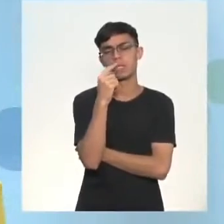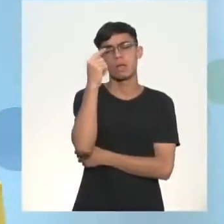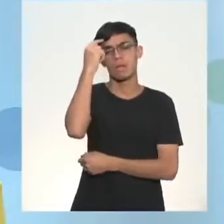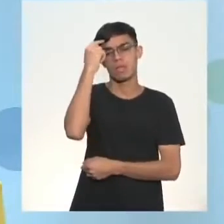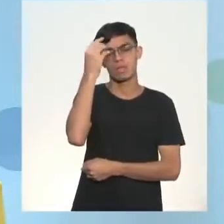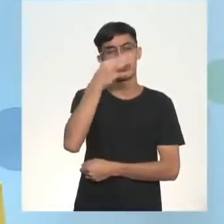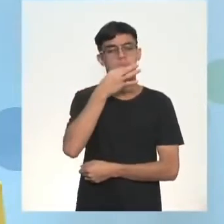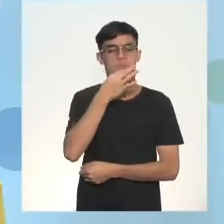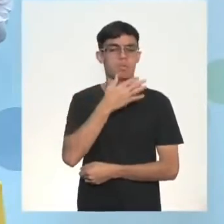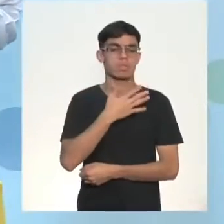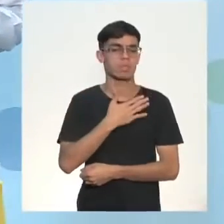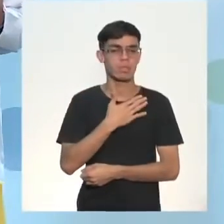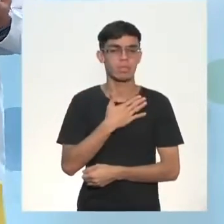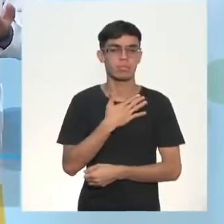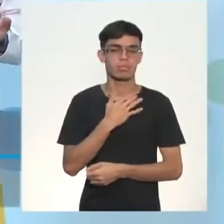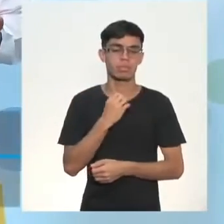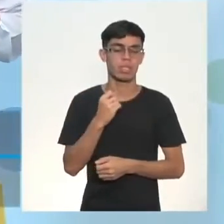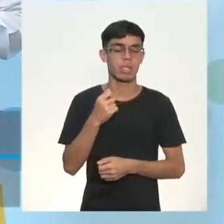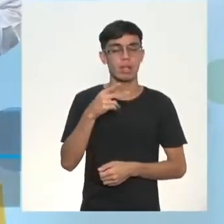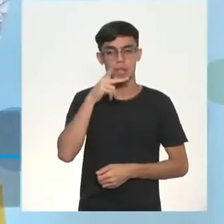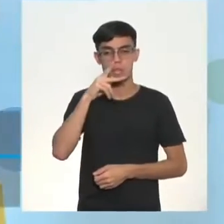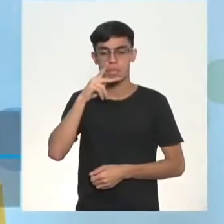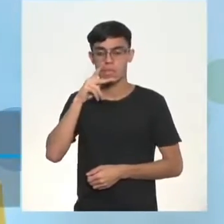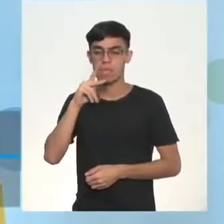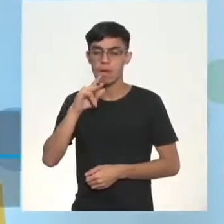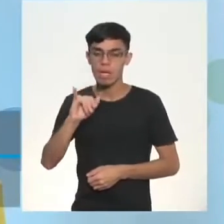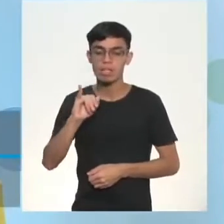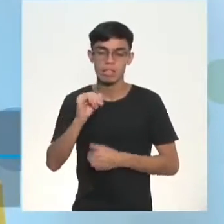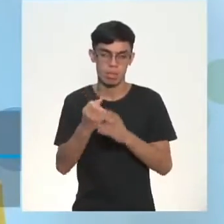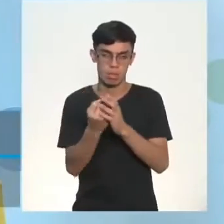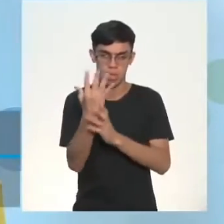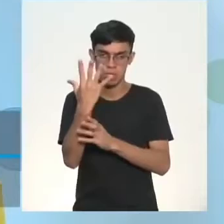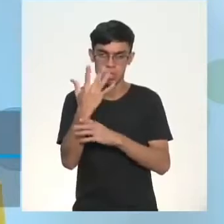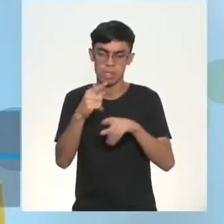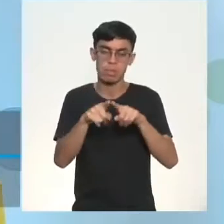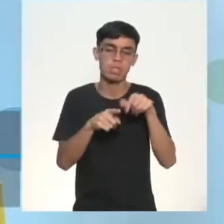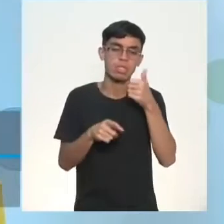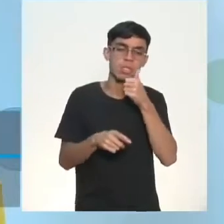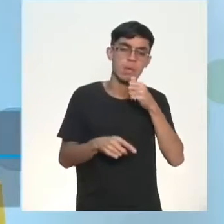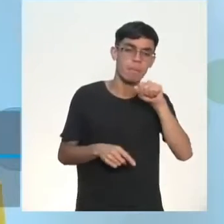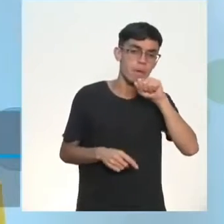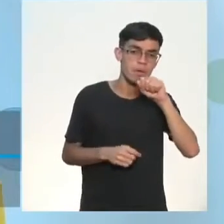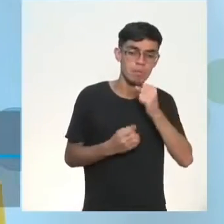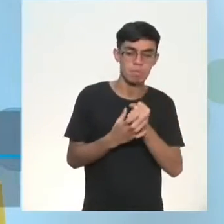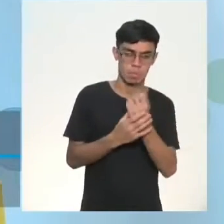que parte deveria vir da planta mãe, parte da planta pai, etc. e tal. E aí